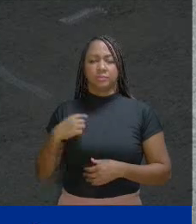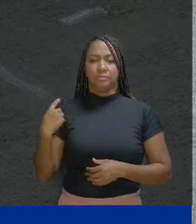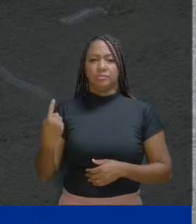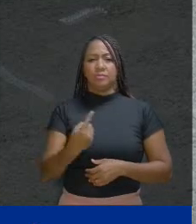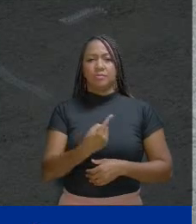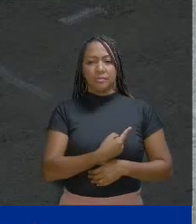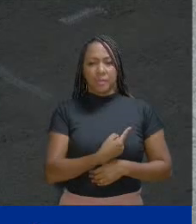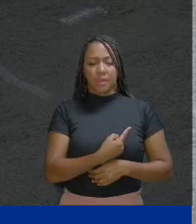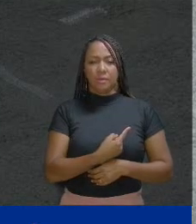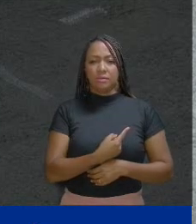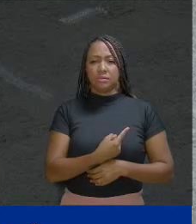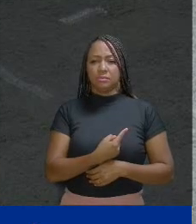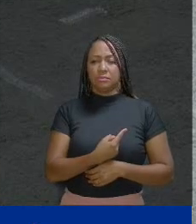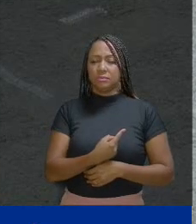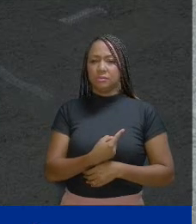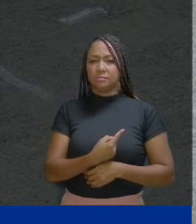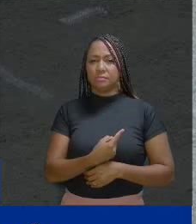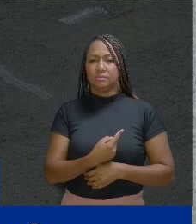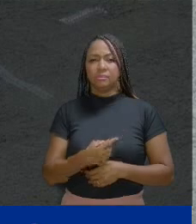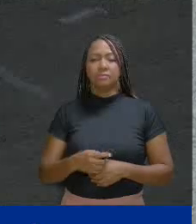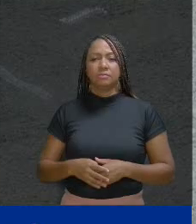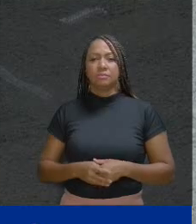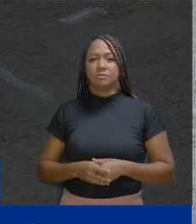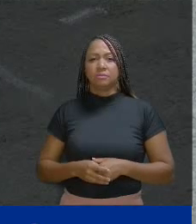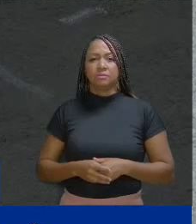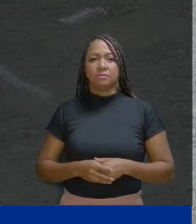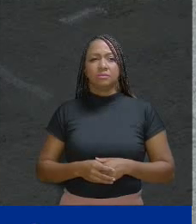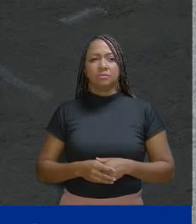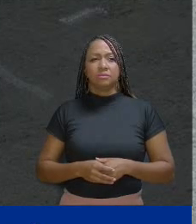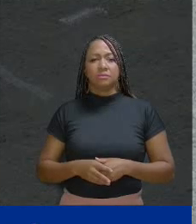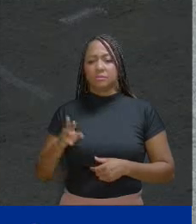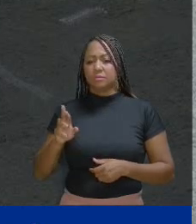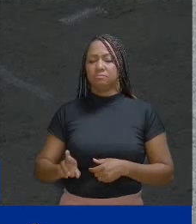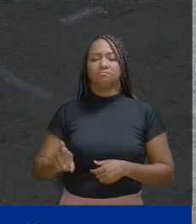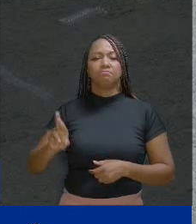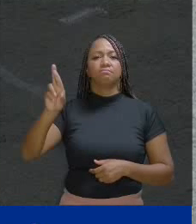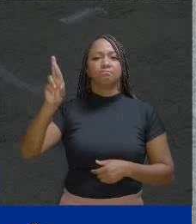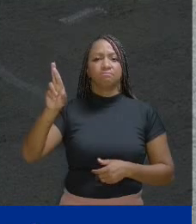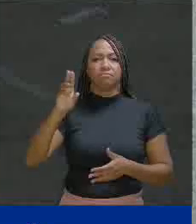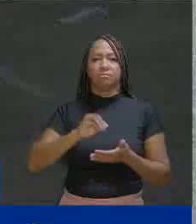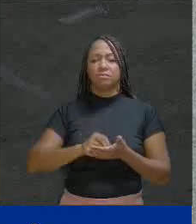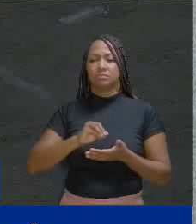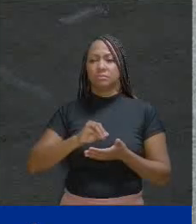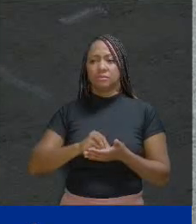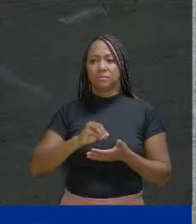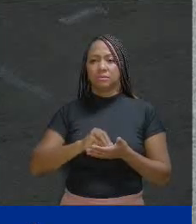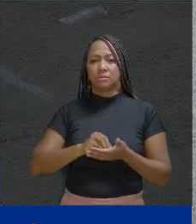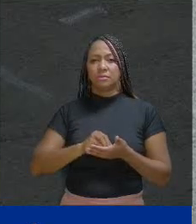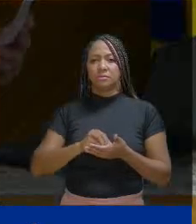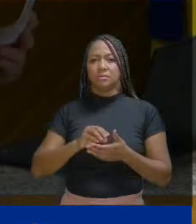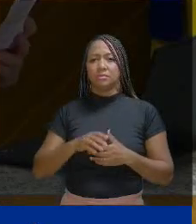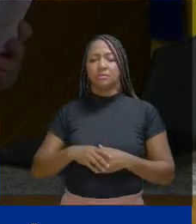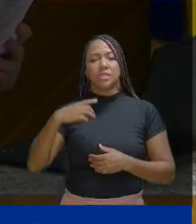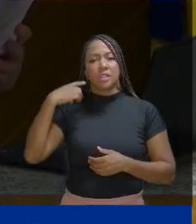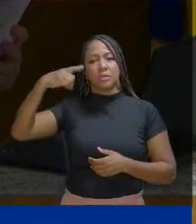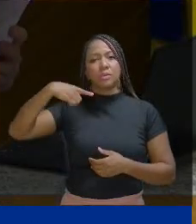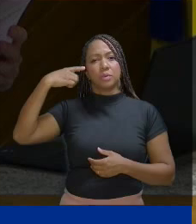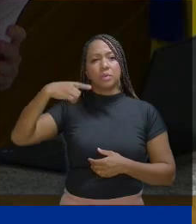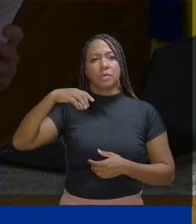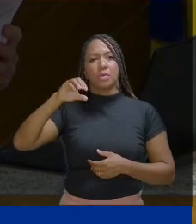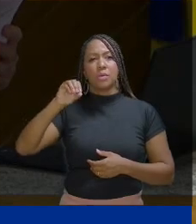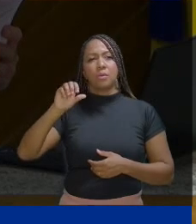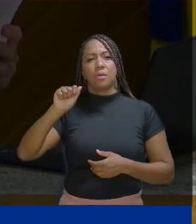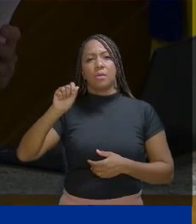nós estamos sem uma representante da advocacia, da